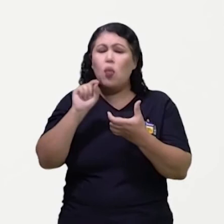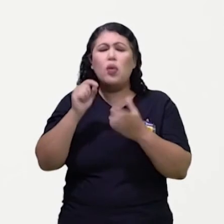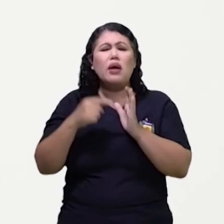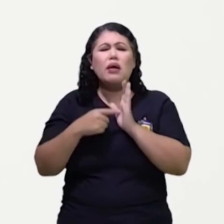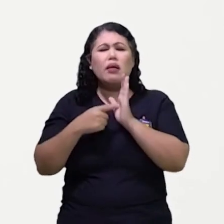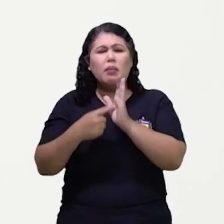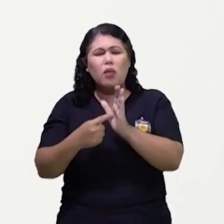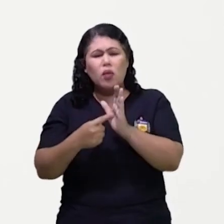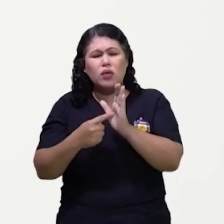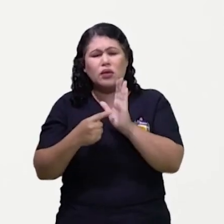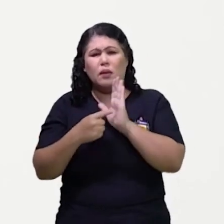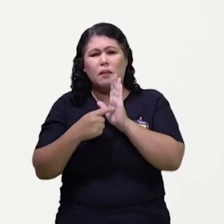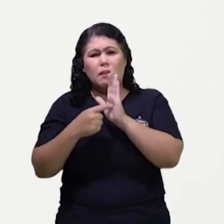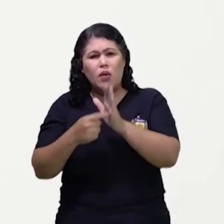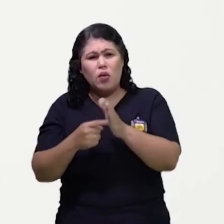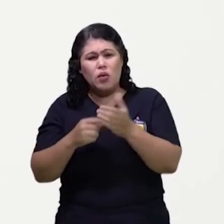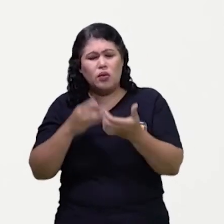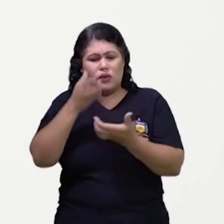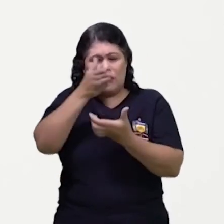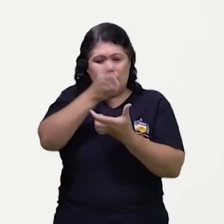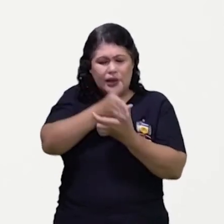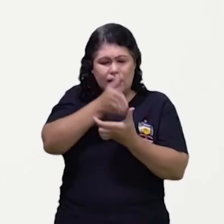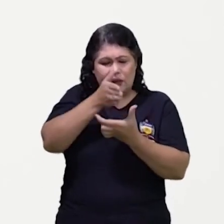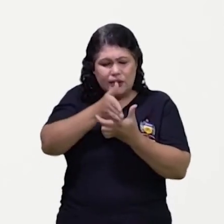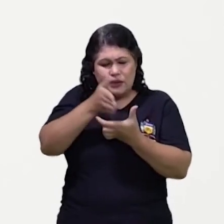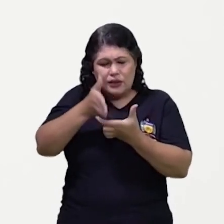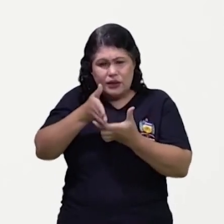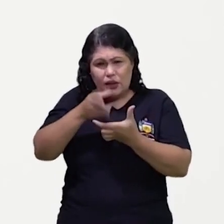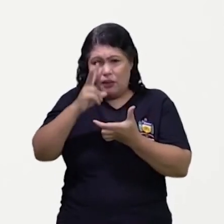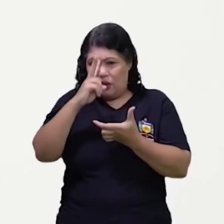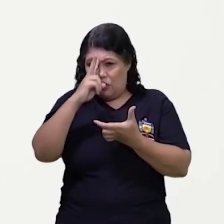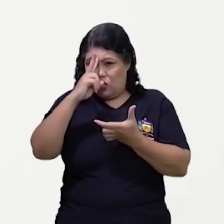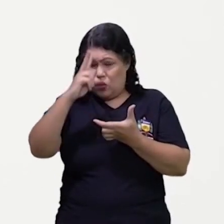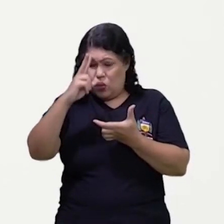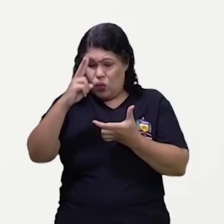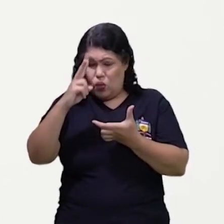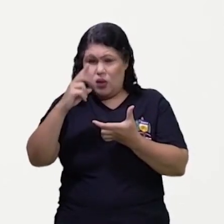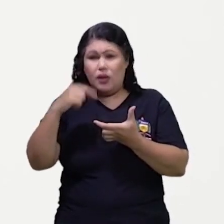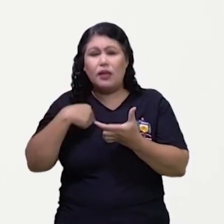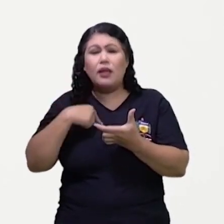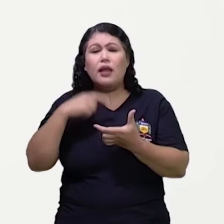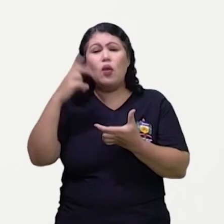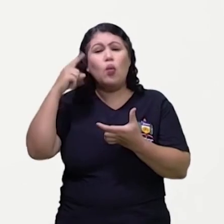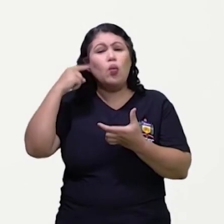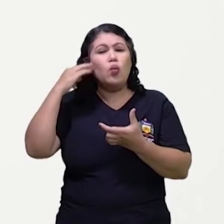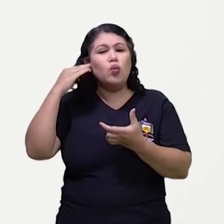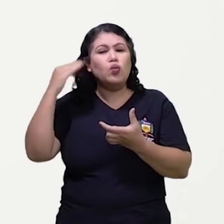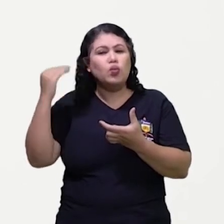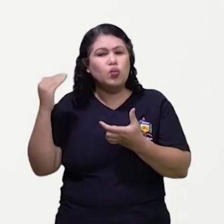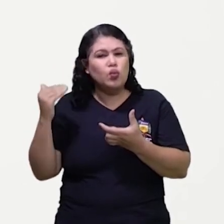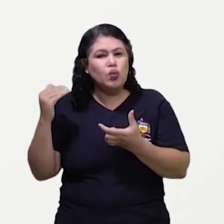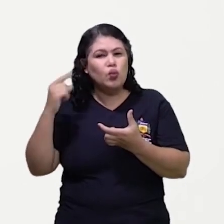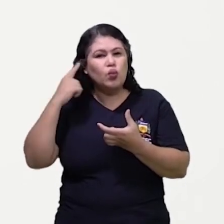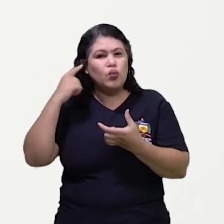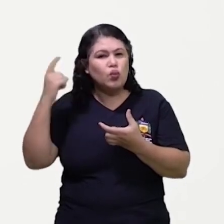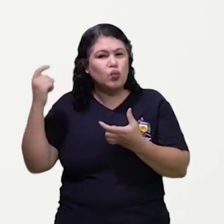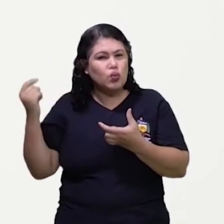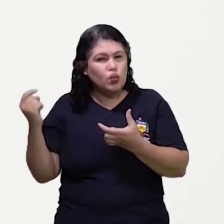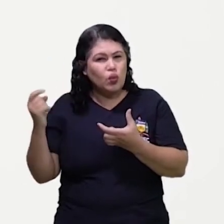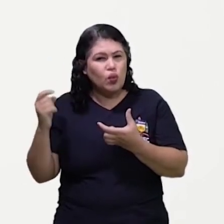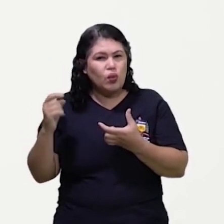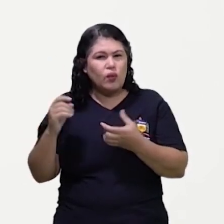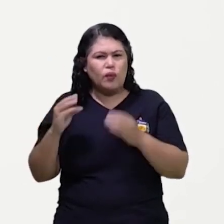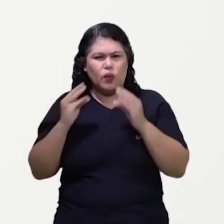sílabas tônicas fechadas, ó. Sílabas tônicas fechadas. Quem é a professora que faz isso? É